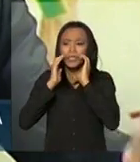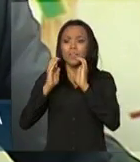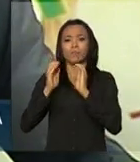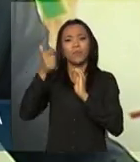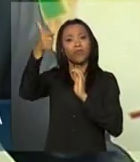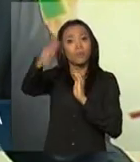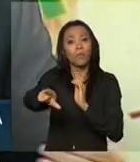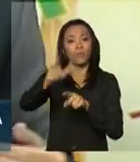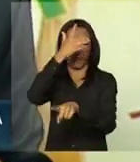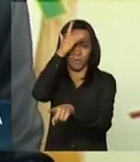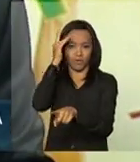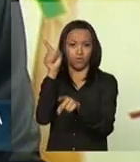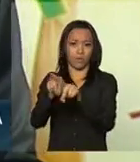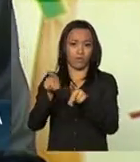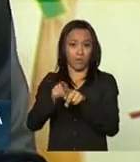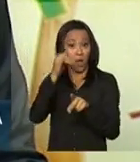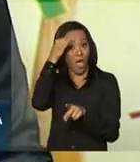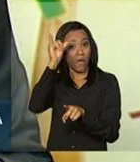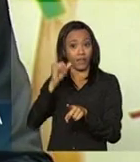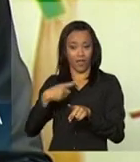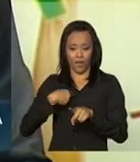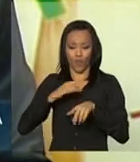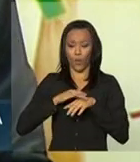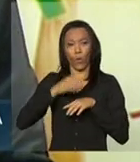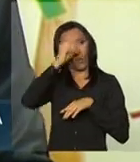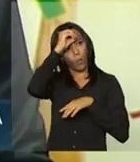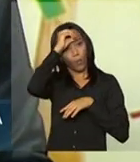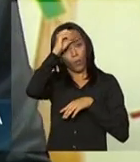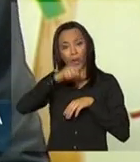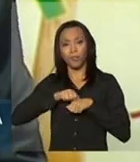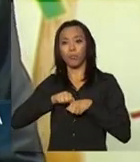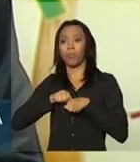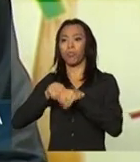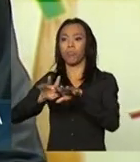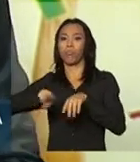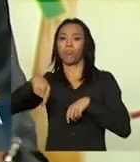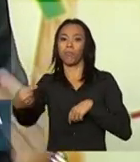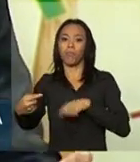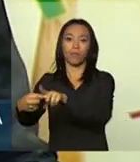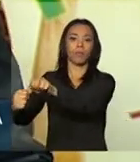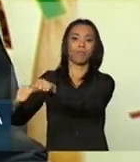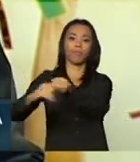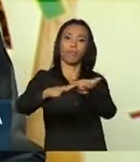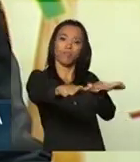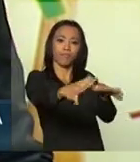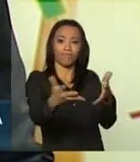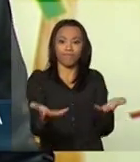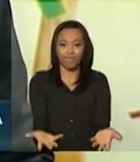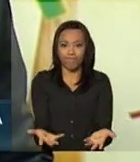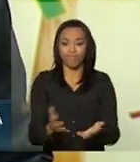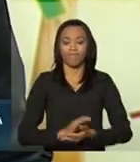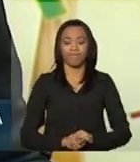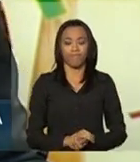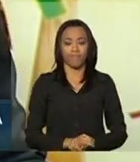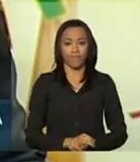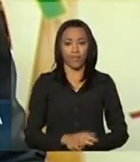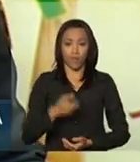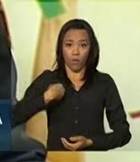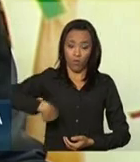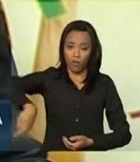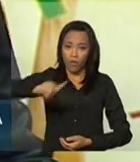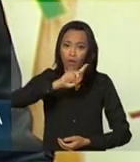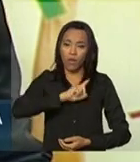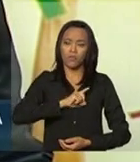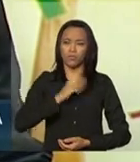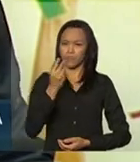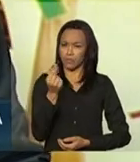de transmissão da doença quando nós investimos na prevenção e a prevenção ganha essa dimensão coletiva. Nós tivemos